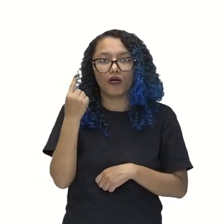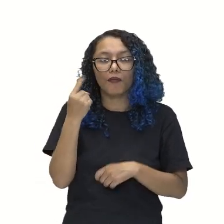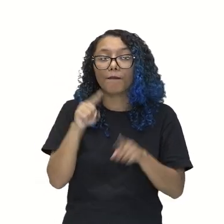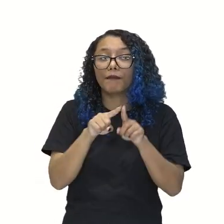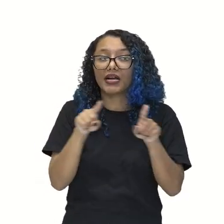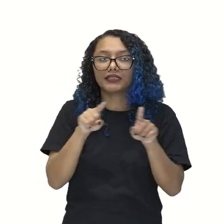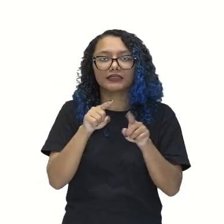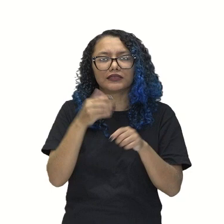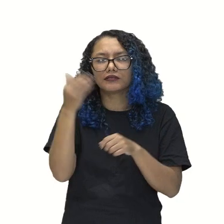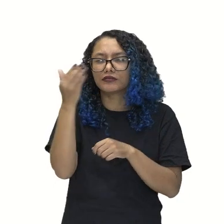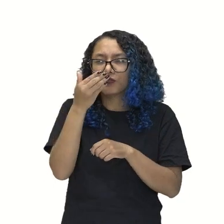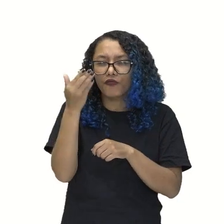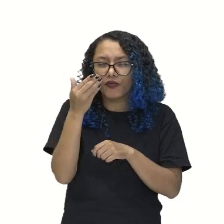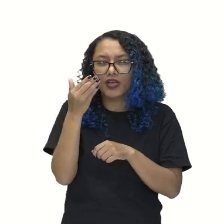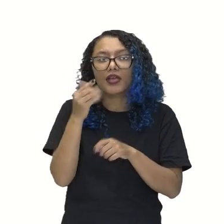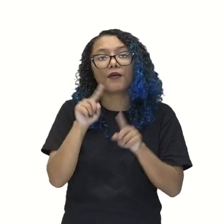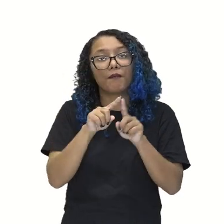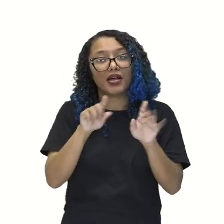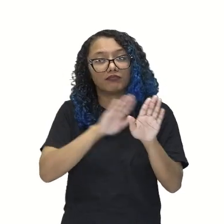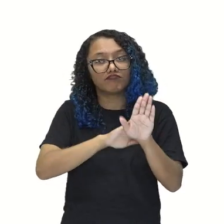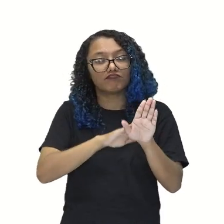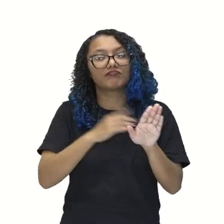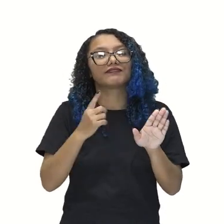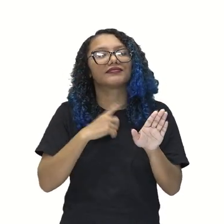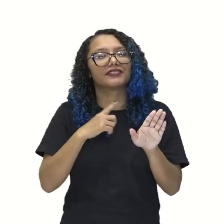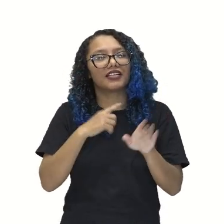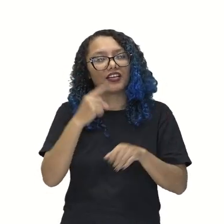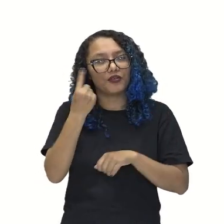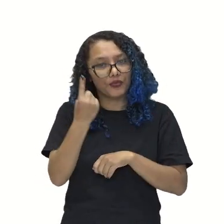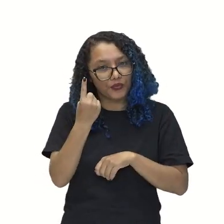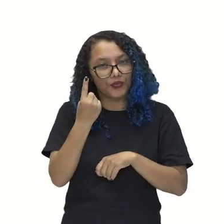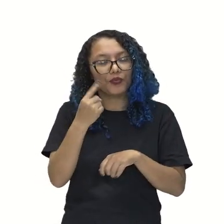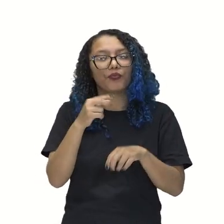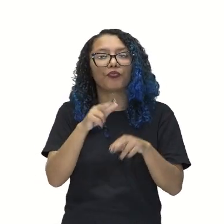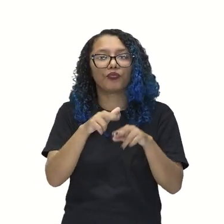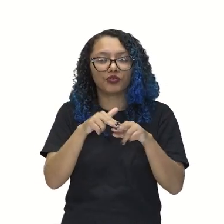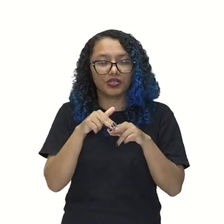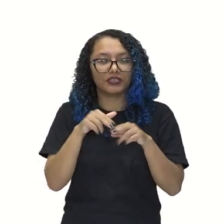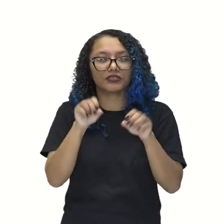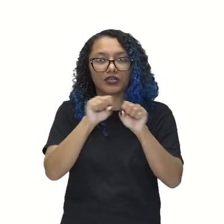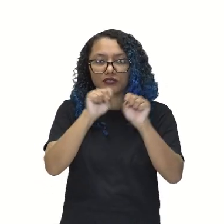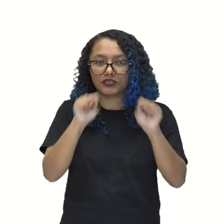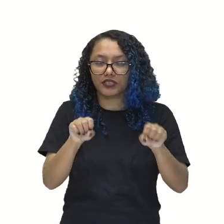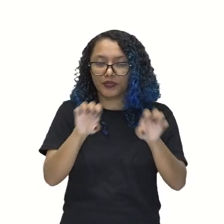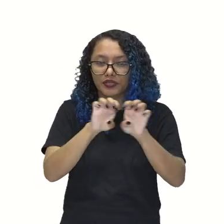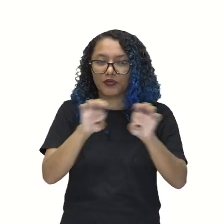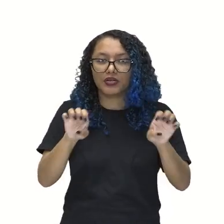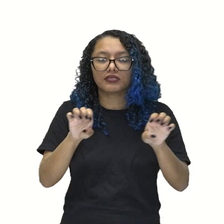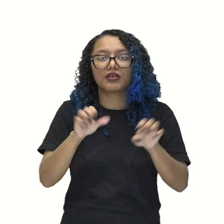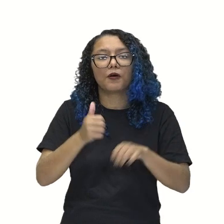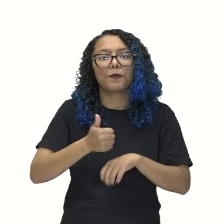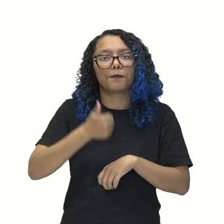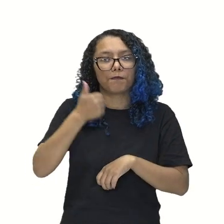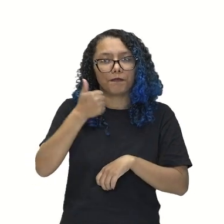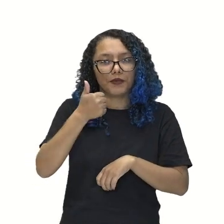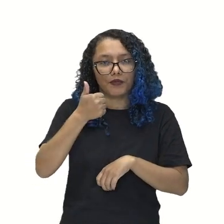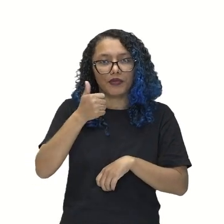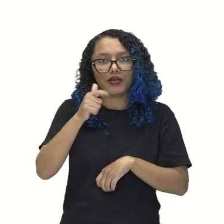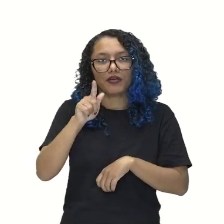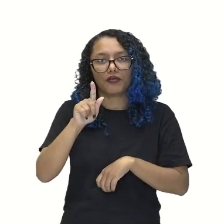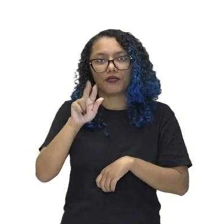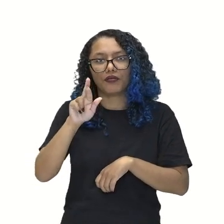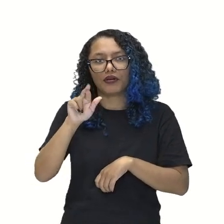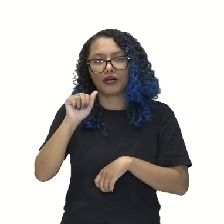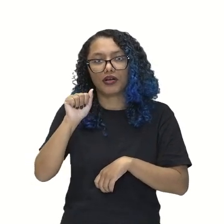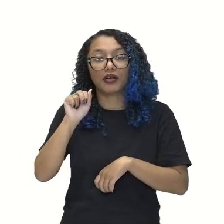cima, é 1. Por isso que é chamado de um sistema de equação de primeiro grau. E aí